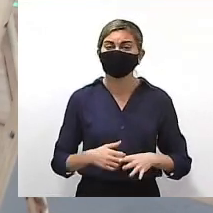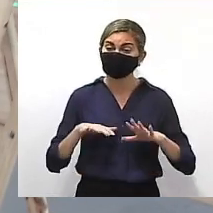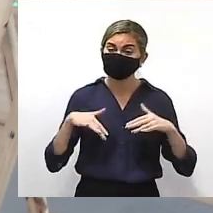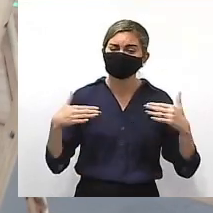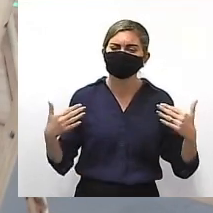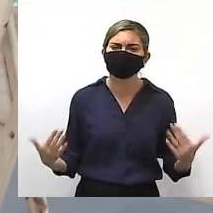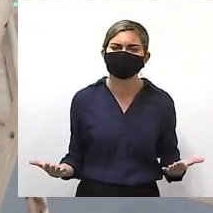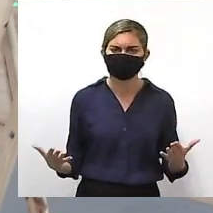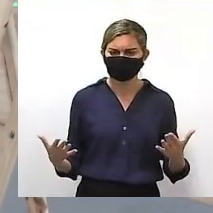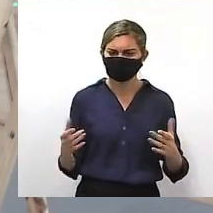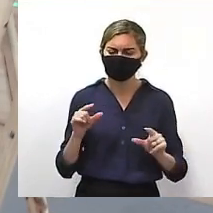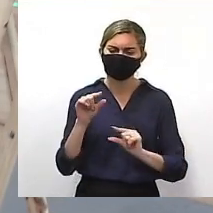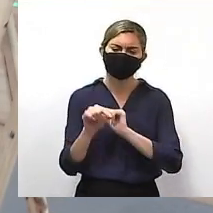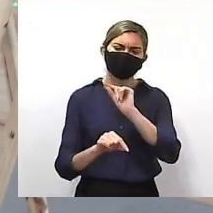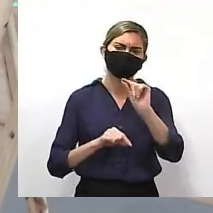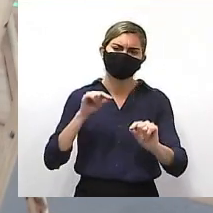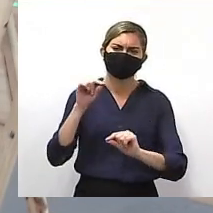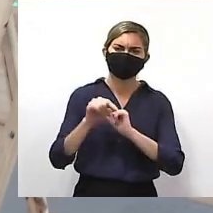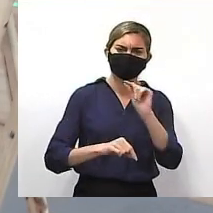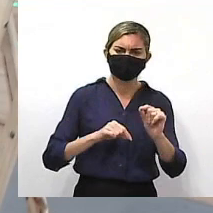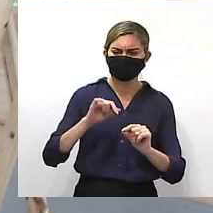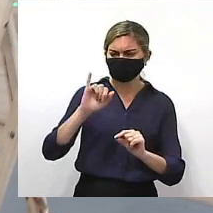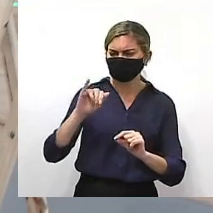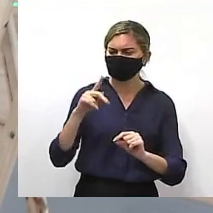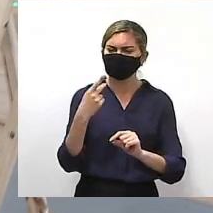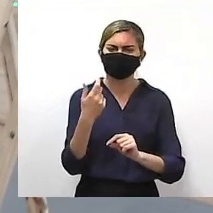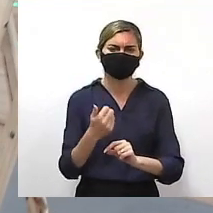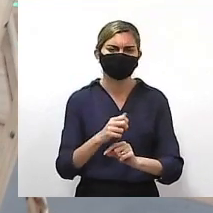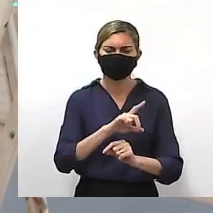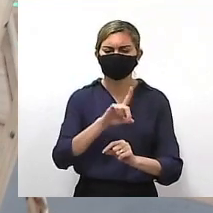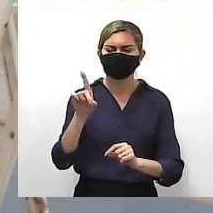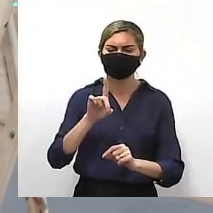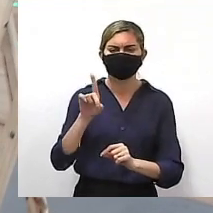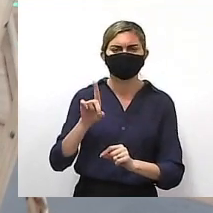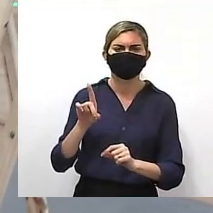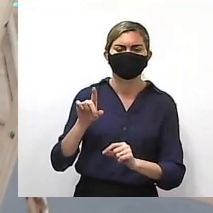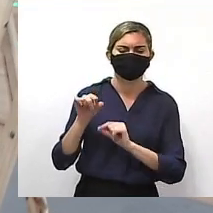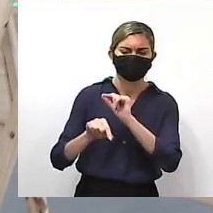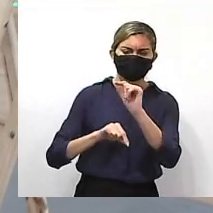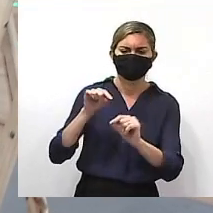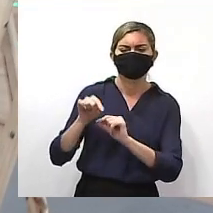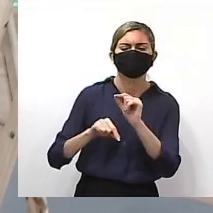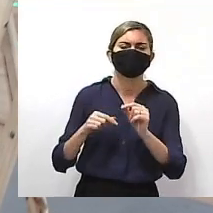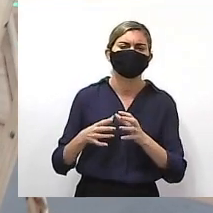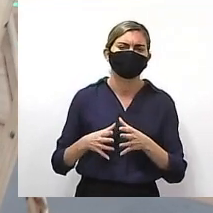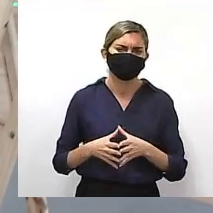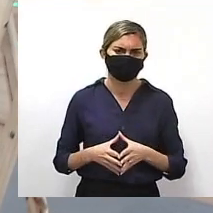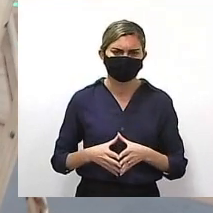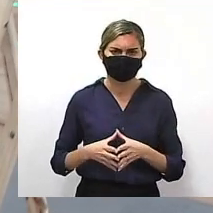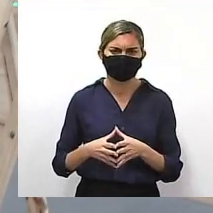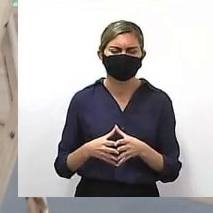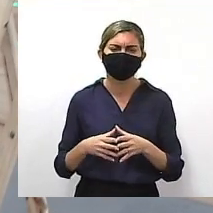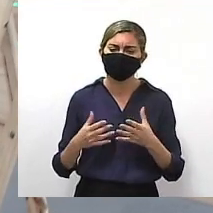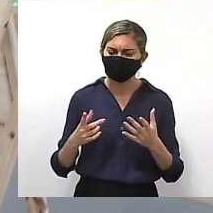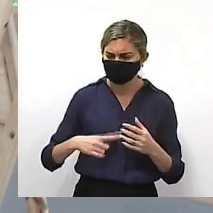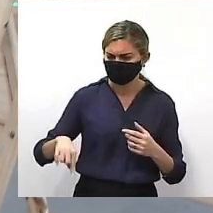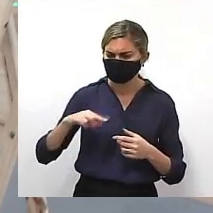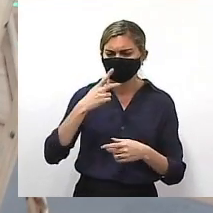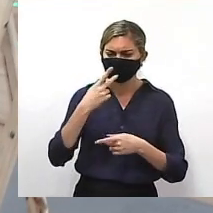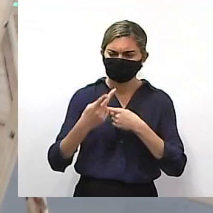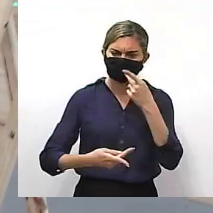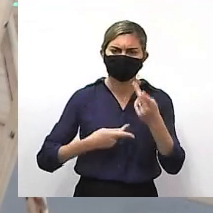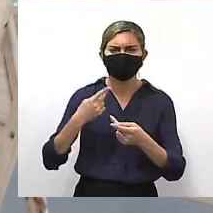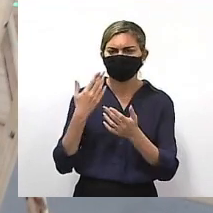Então, pessoal, o que era a Ilha de Deus? O que é a Ilha de Deus? Nós falamos em